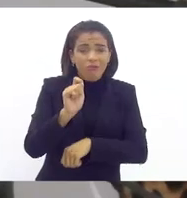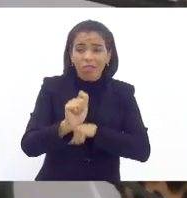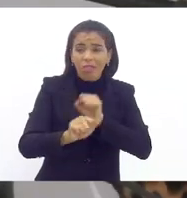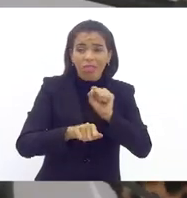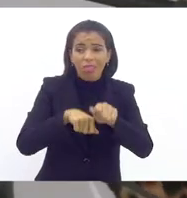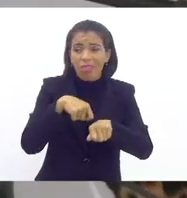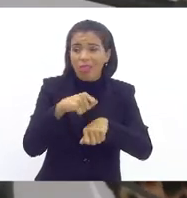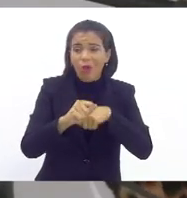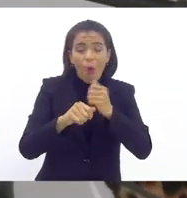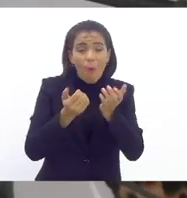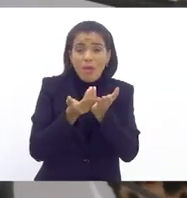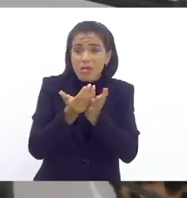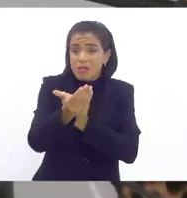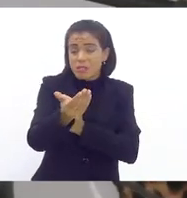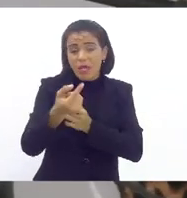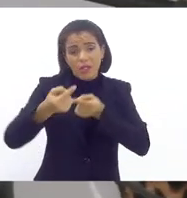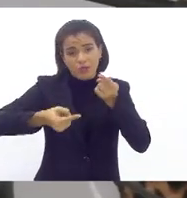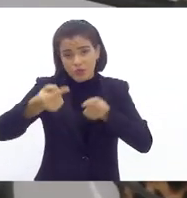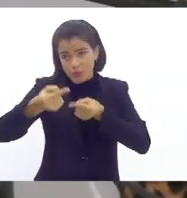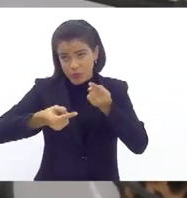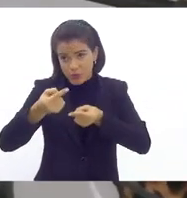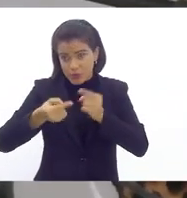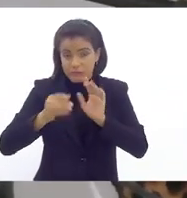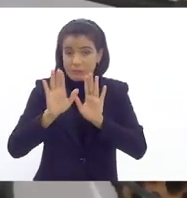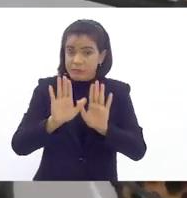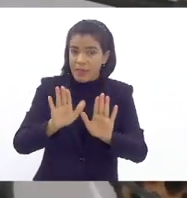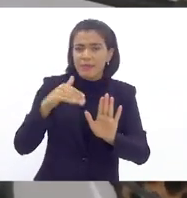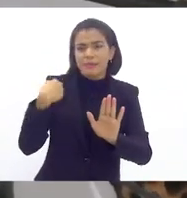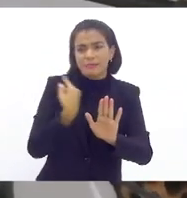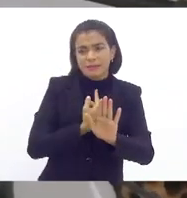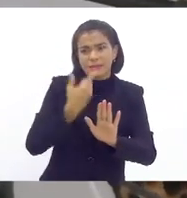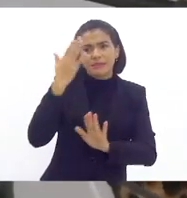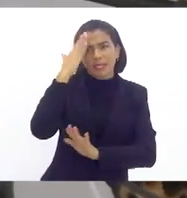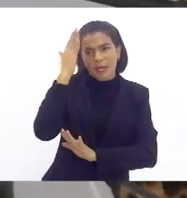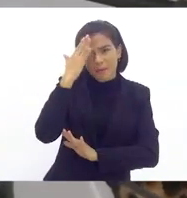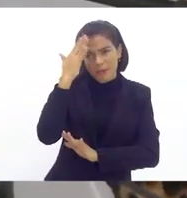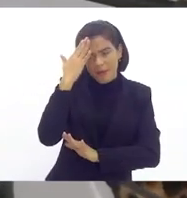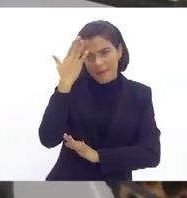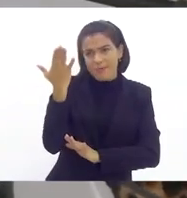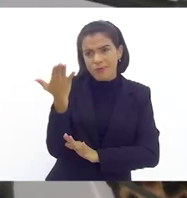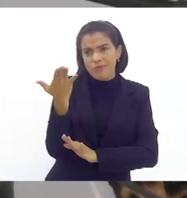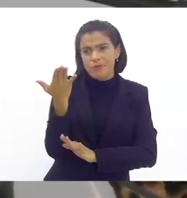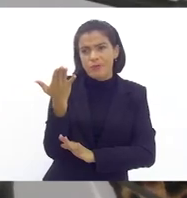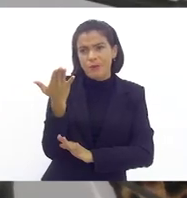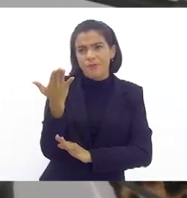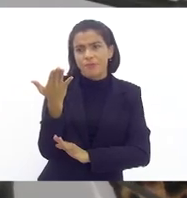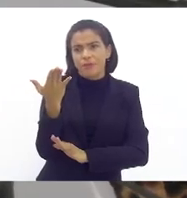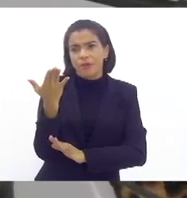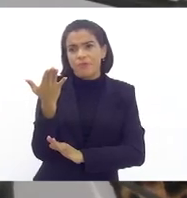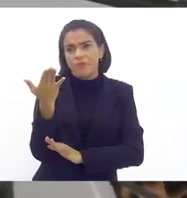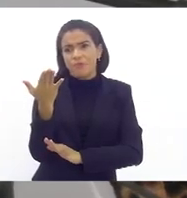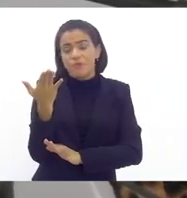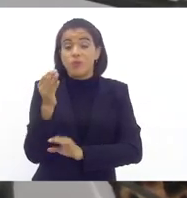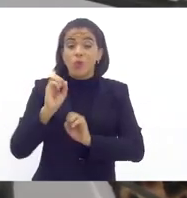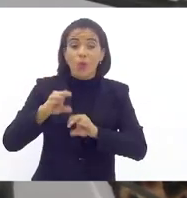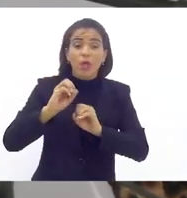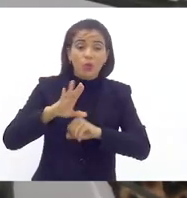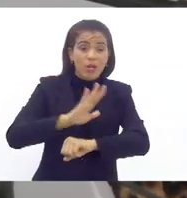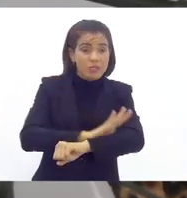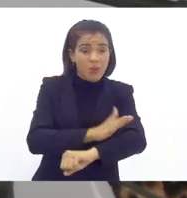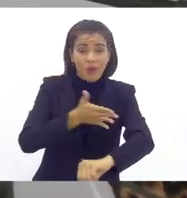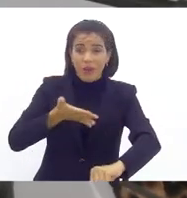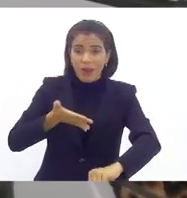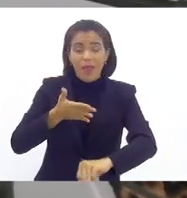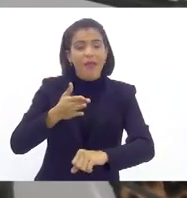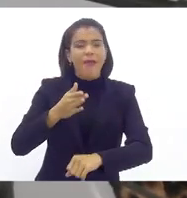começando para que a gente possa avançar. Mas sabemos, e por isso fizemos essa aqui, que uma educação antirracista